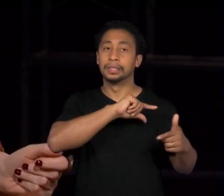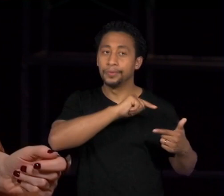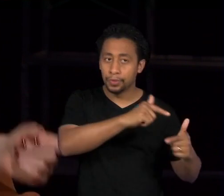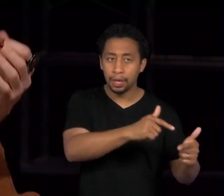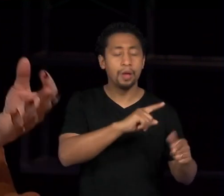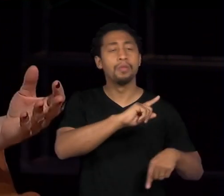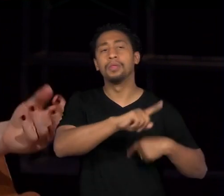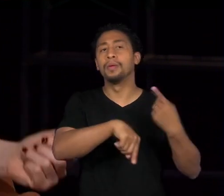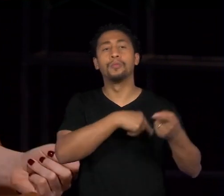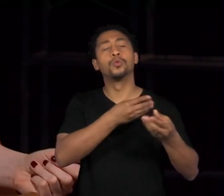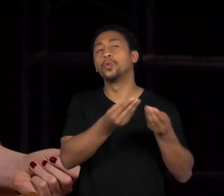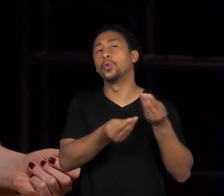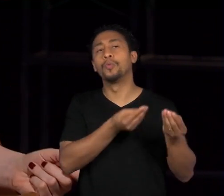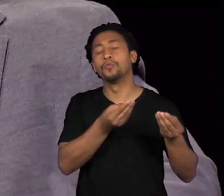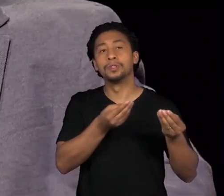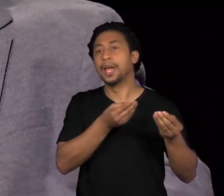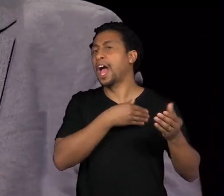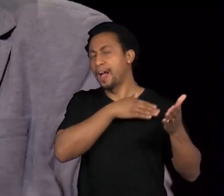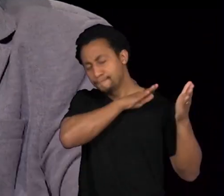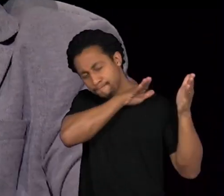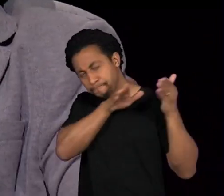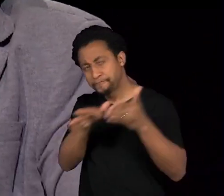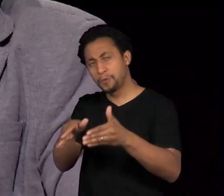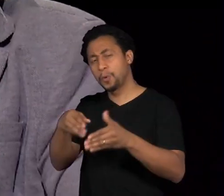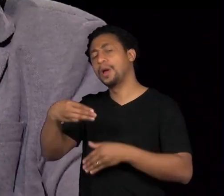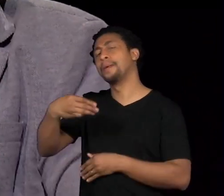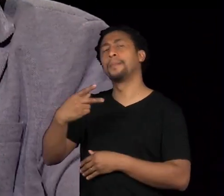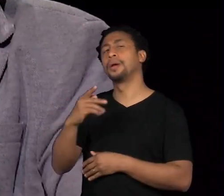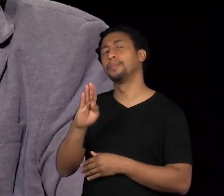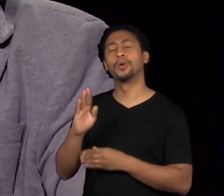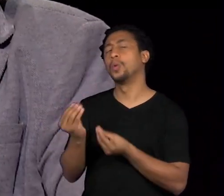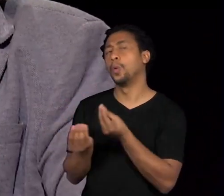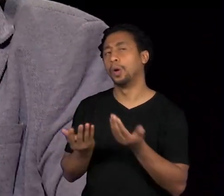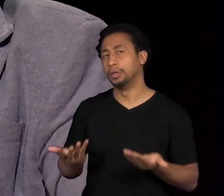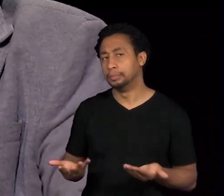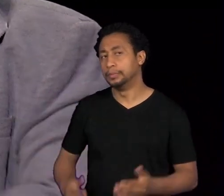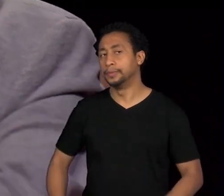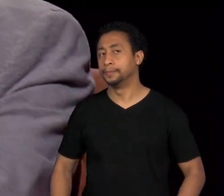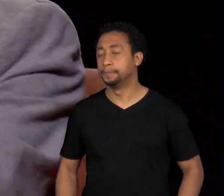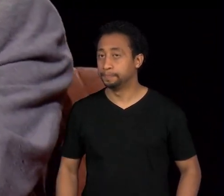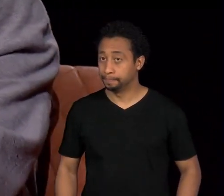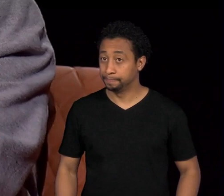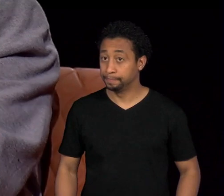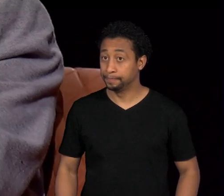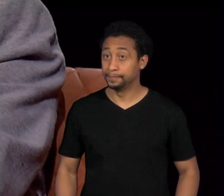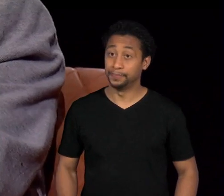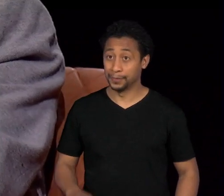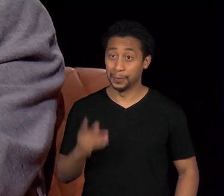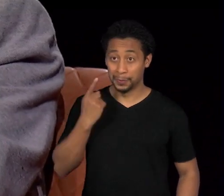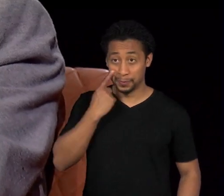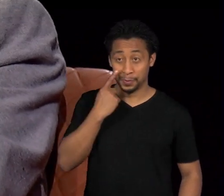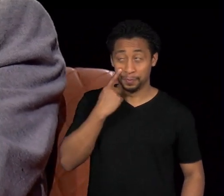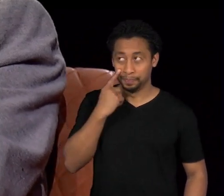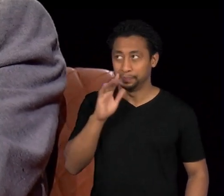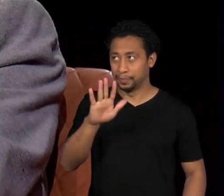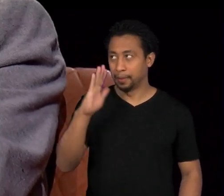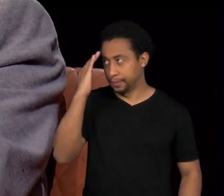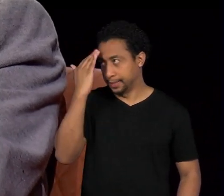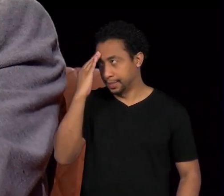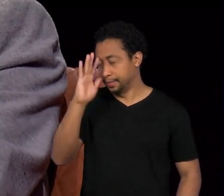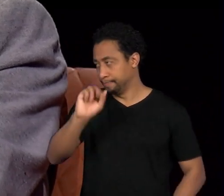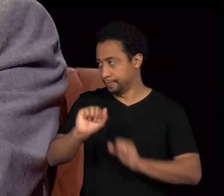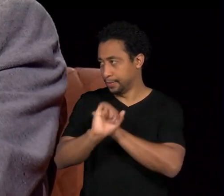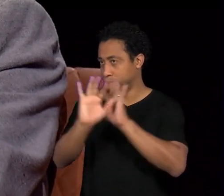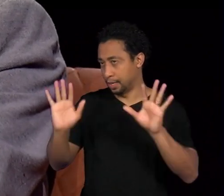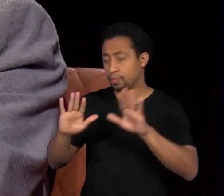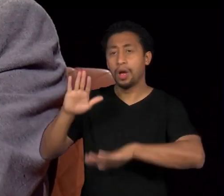alma à cultura popular Olhe eh a gente tem que entender o seguinte eu às vezes as pessoas me me chamam